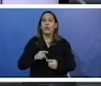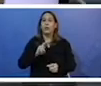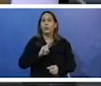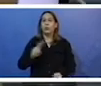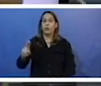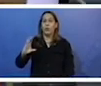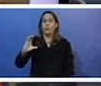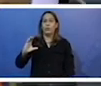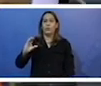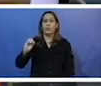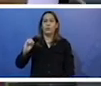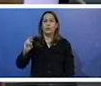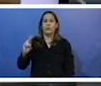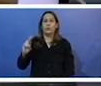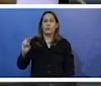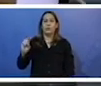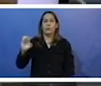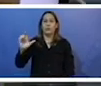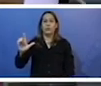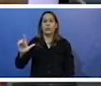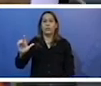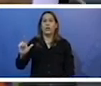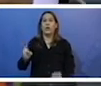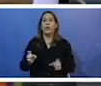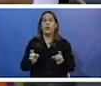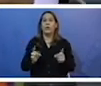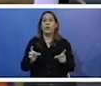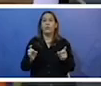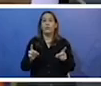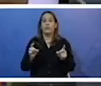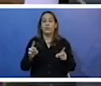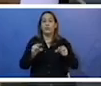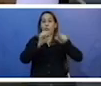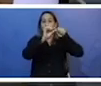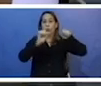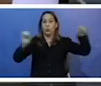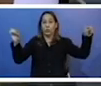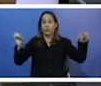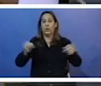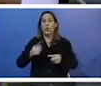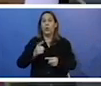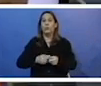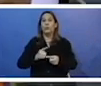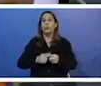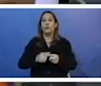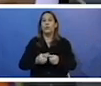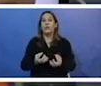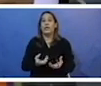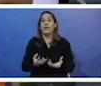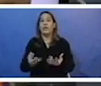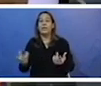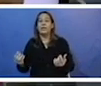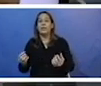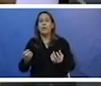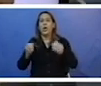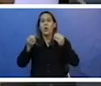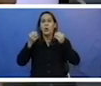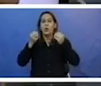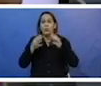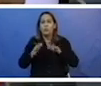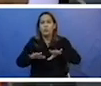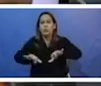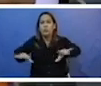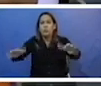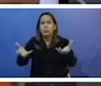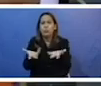que chamou-se cordel? Por ser vendido em cordão, devido à lama e poeira,